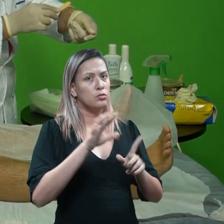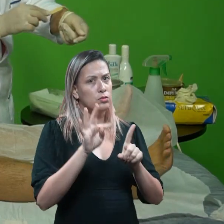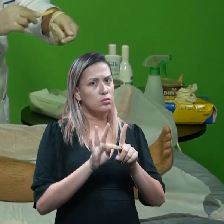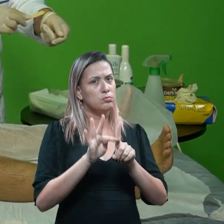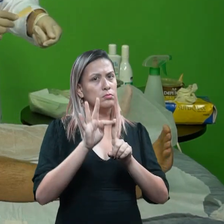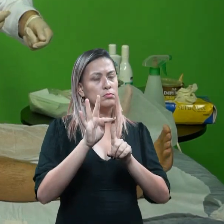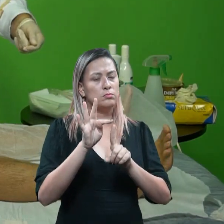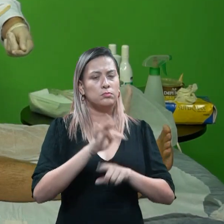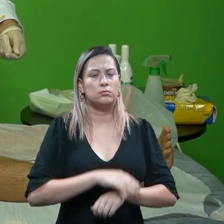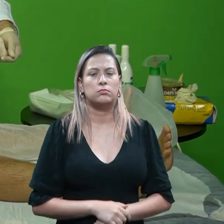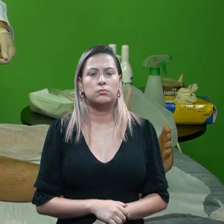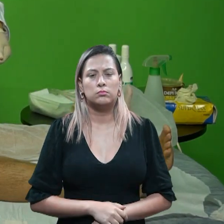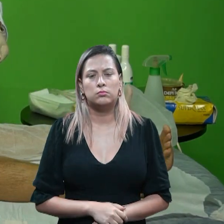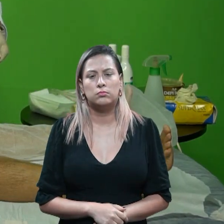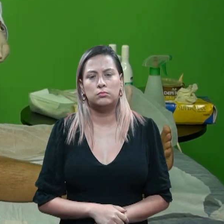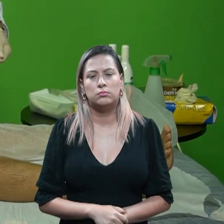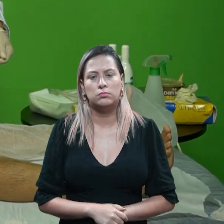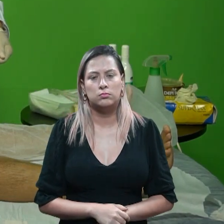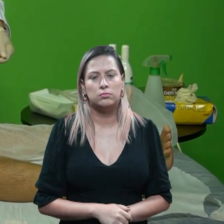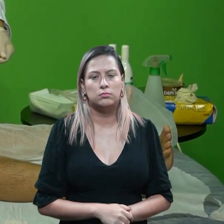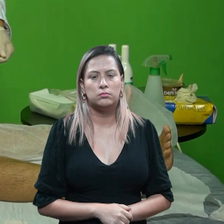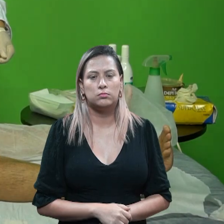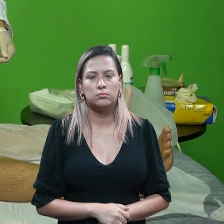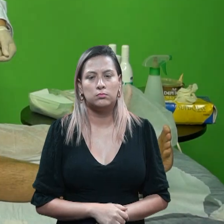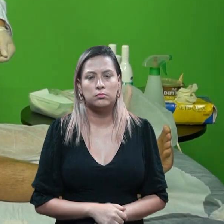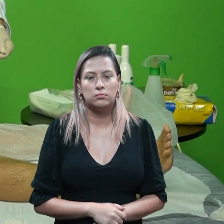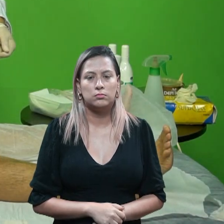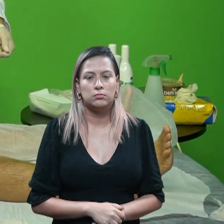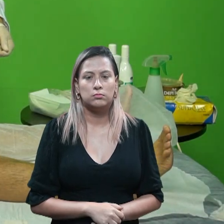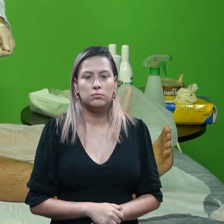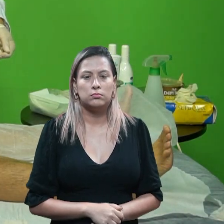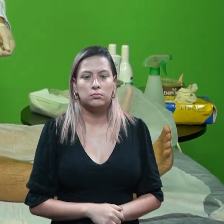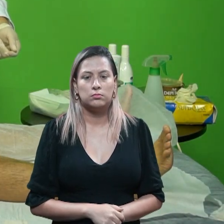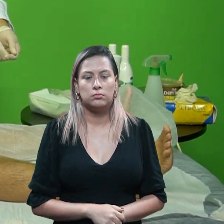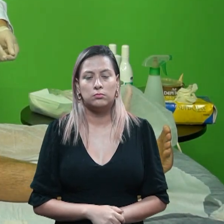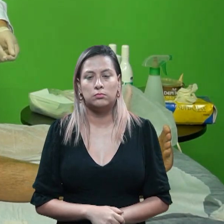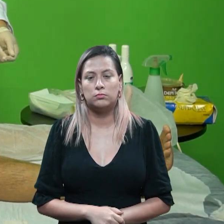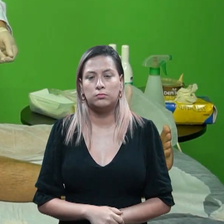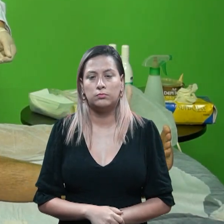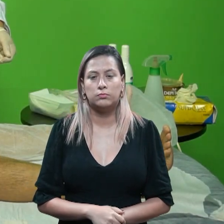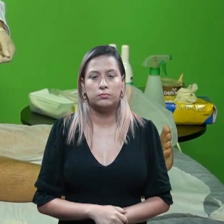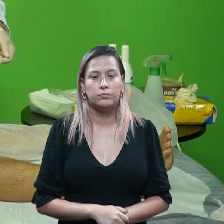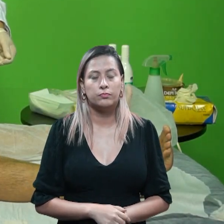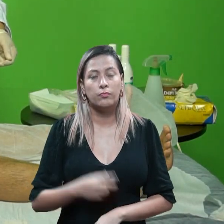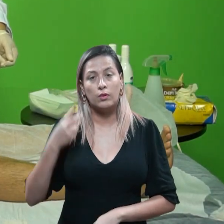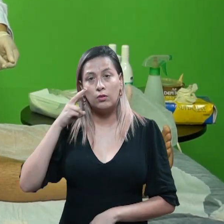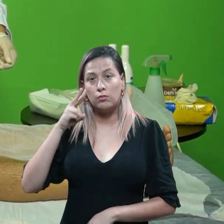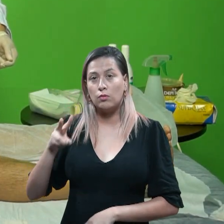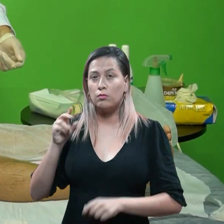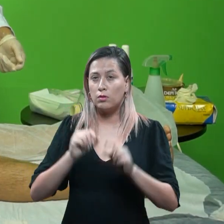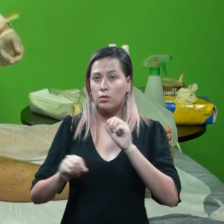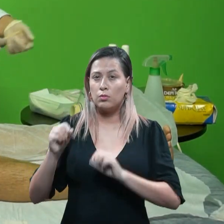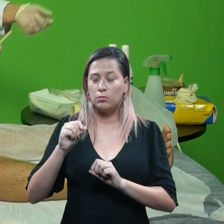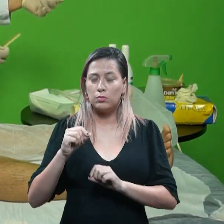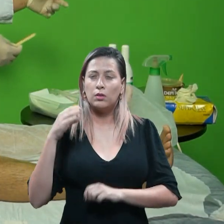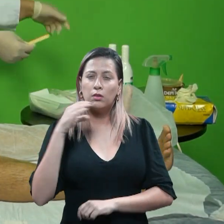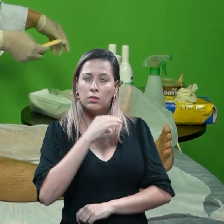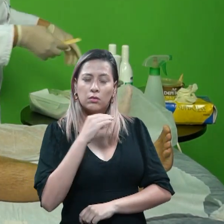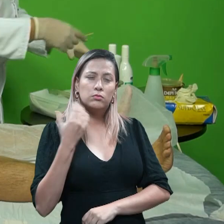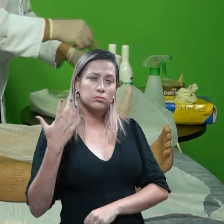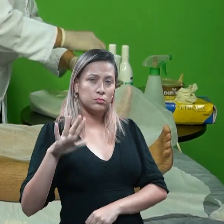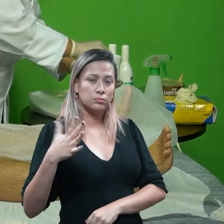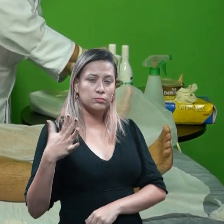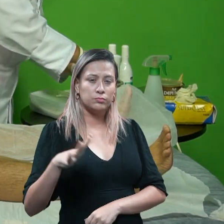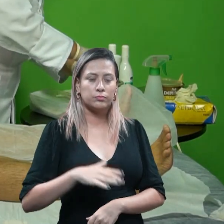temperatura. Esse teste é feito aqui, ó. Eu vou ver que a pele, que a cera não está quente,